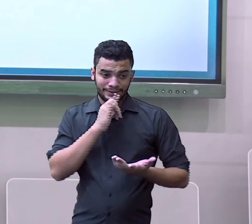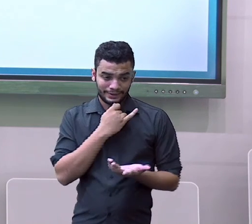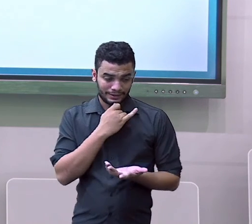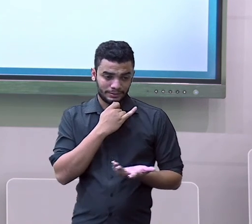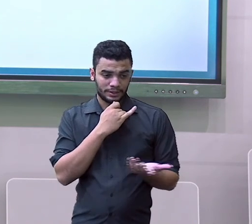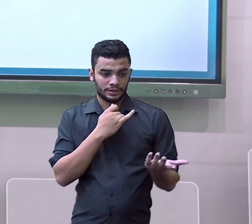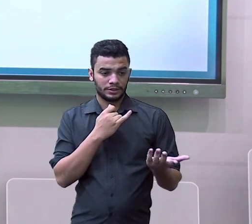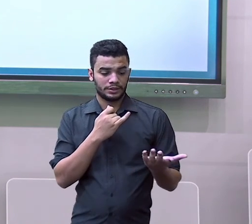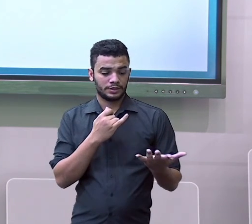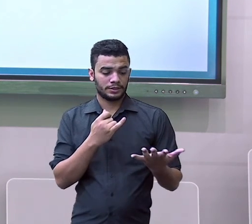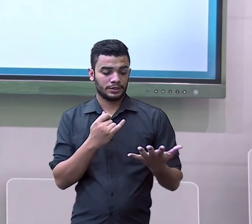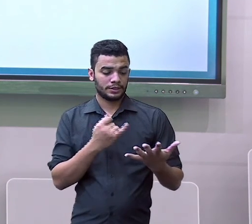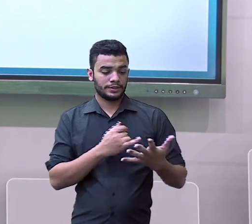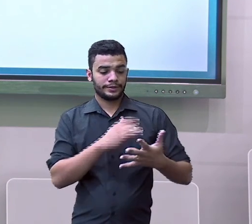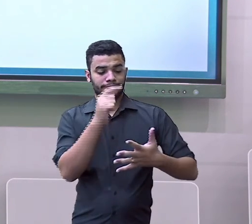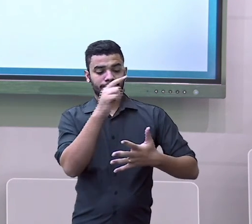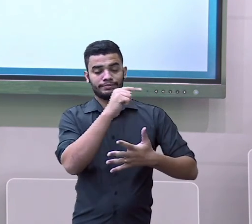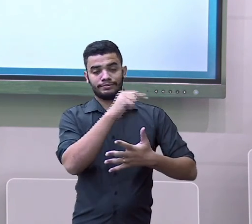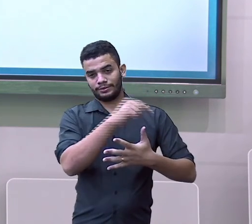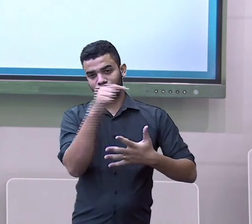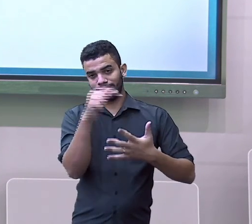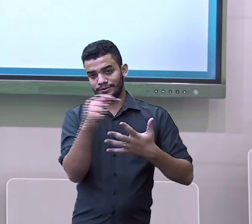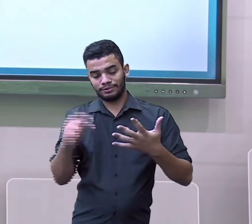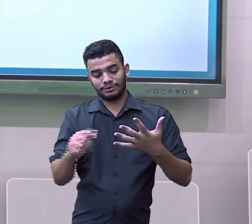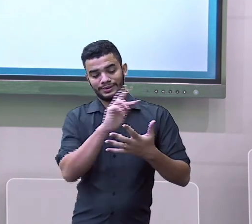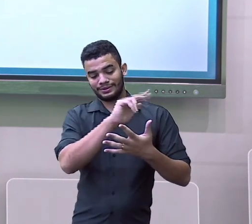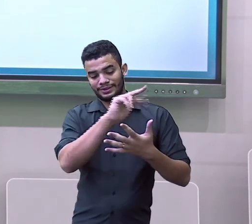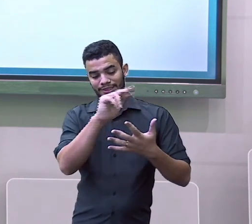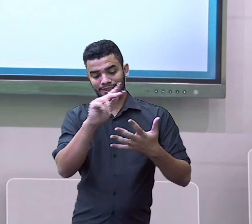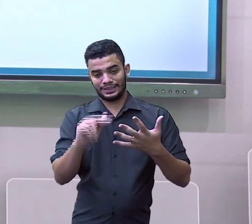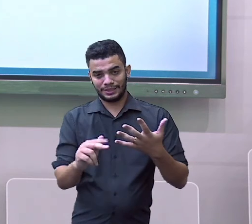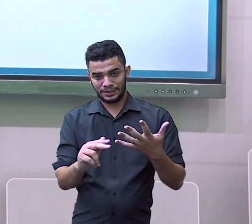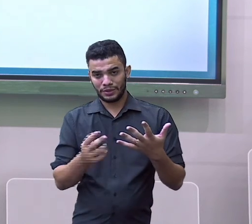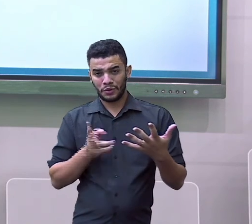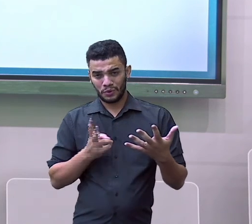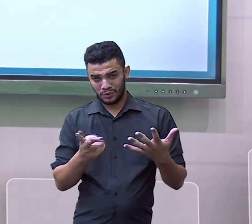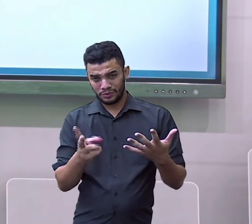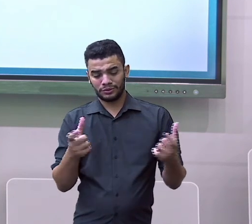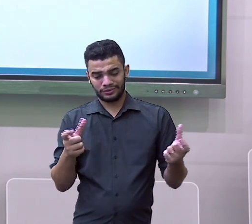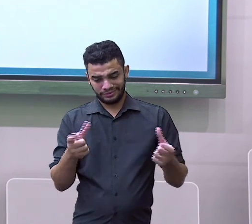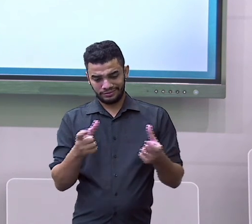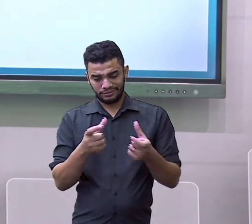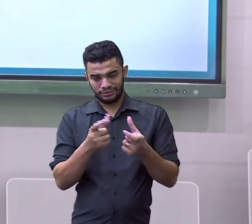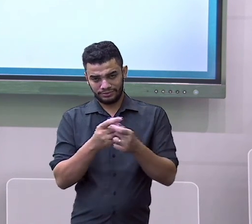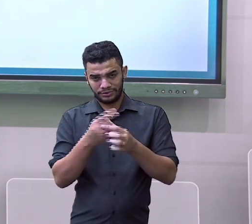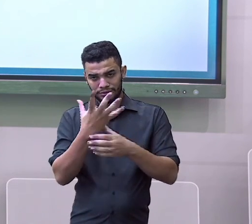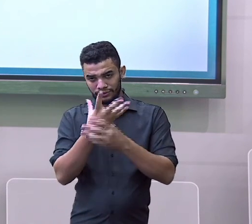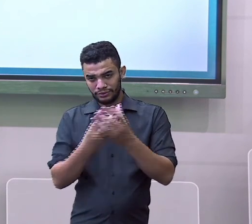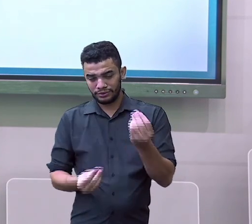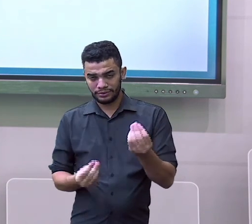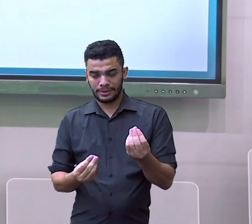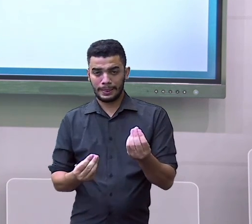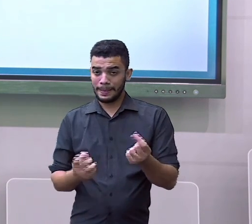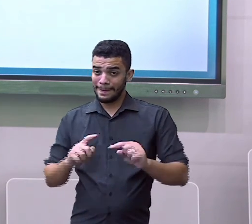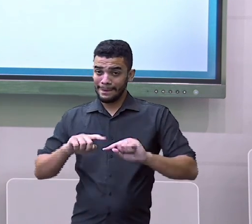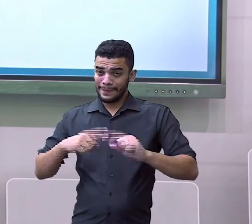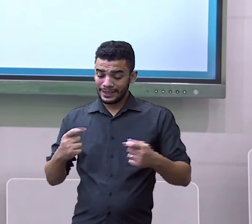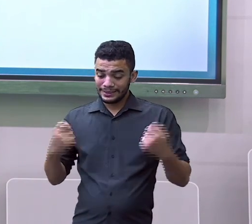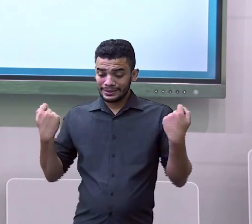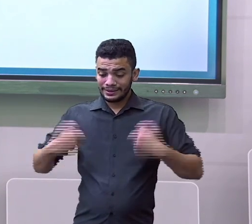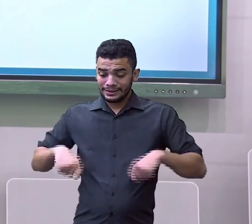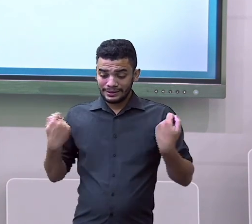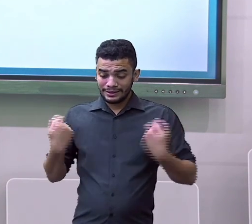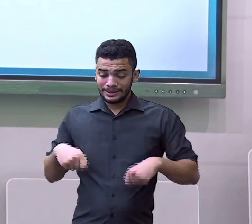existir, mas espera-se que se diminua este ciclo natural, que